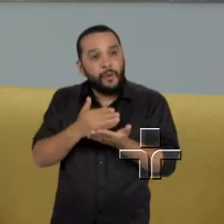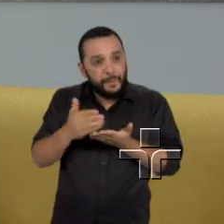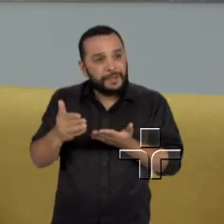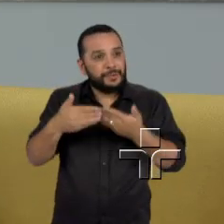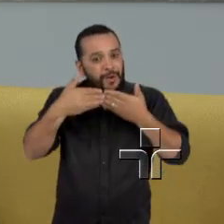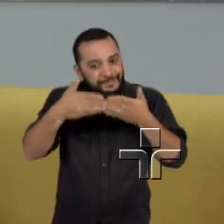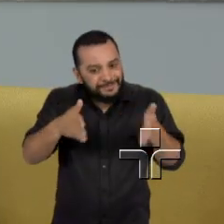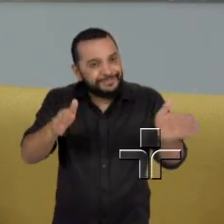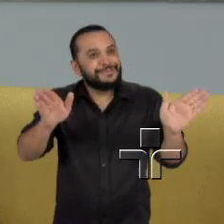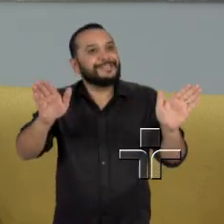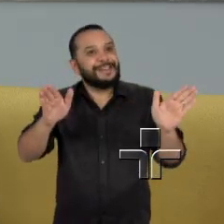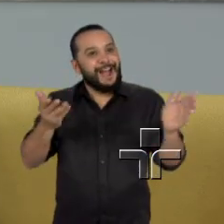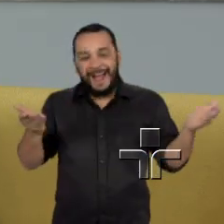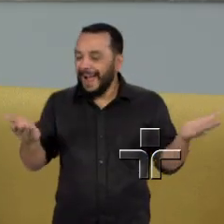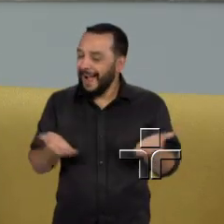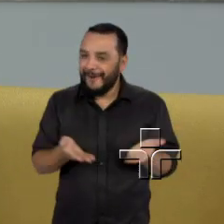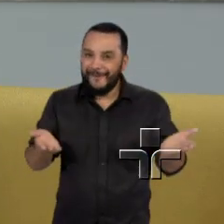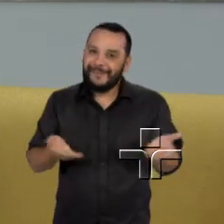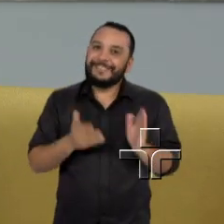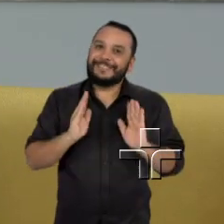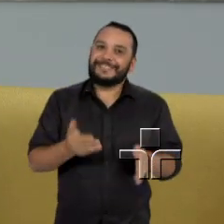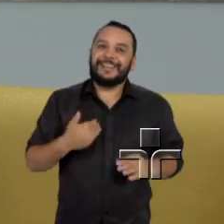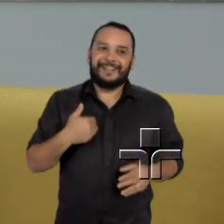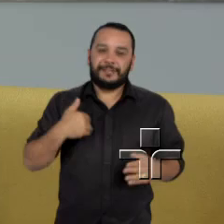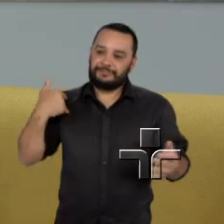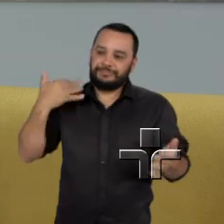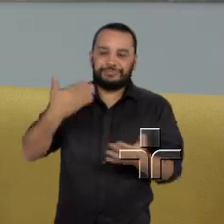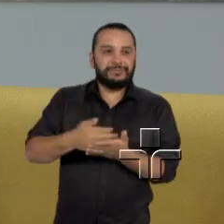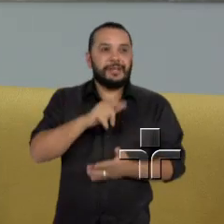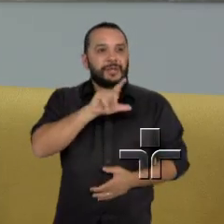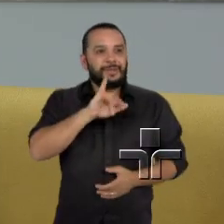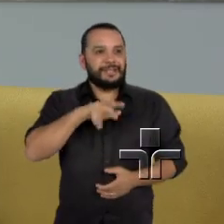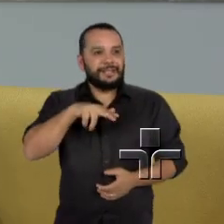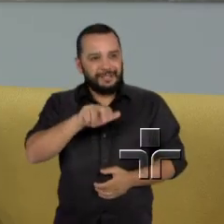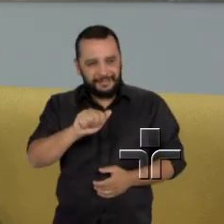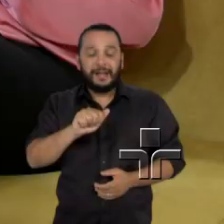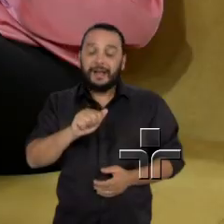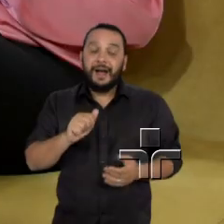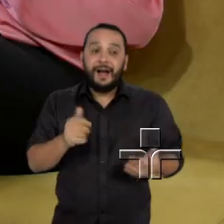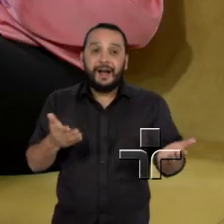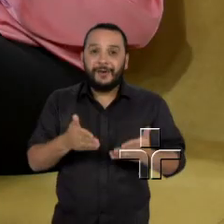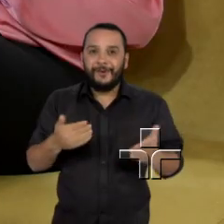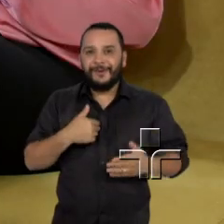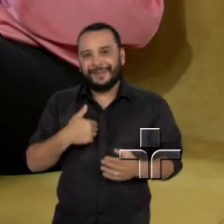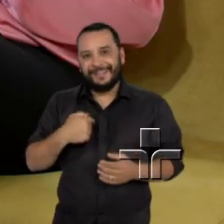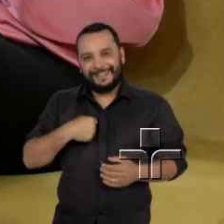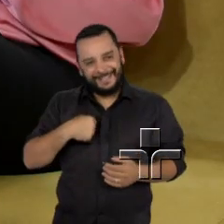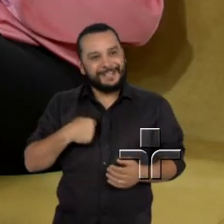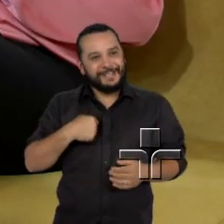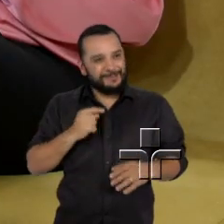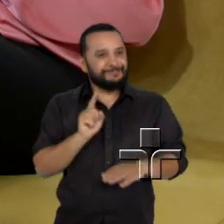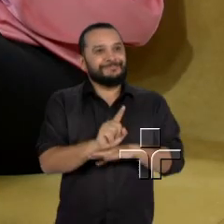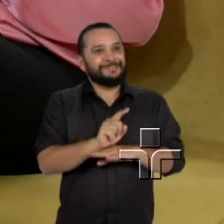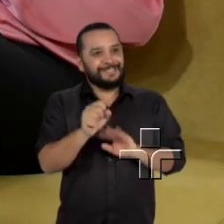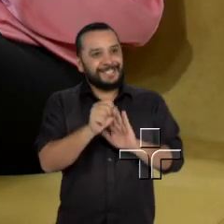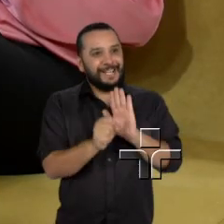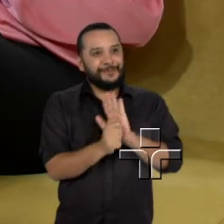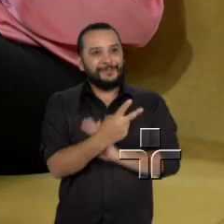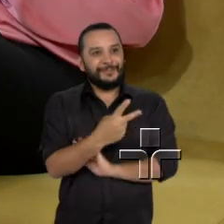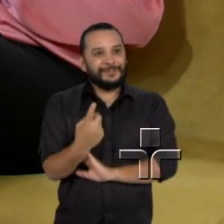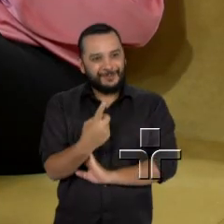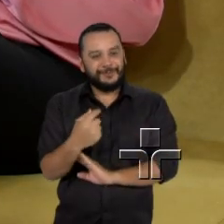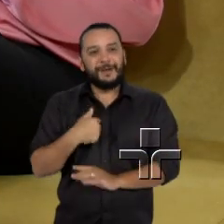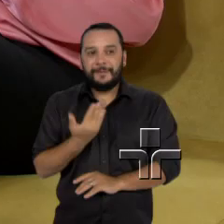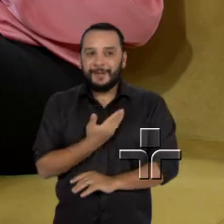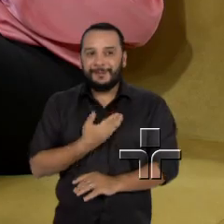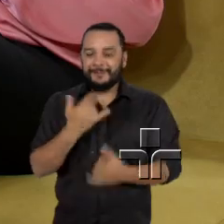agora, né, já faz um tempo que a Luciana narrou em TV aberta. E agora eu tô vindo aí nesse século XXI, né, como um amigo meu fez a